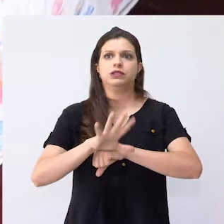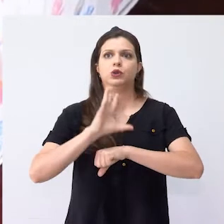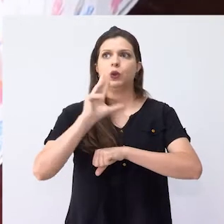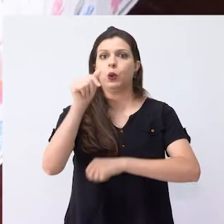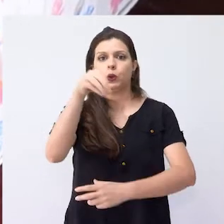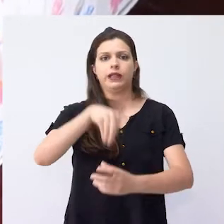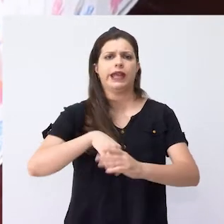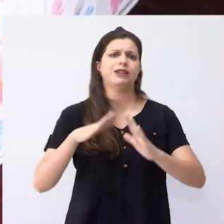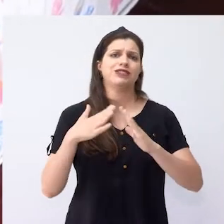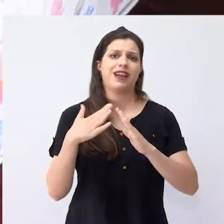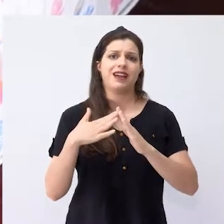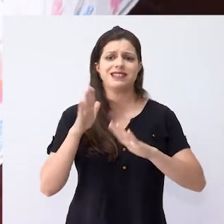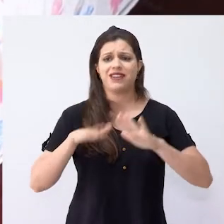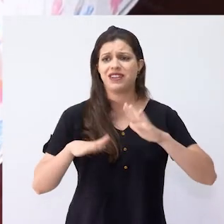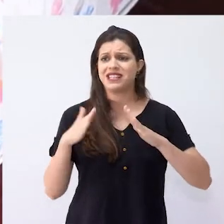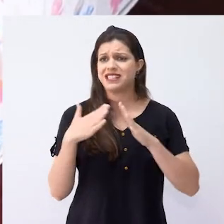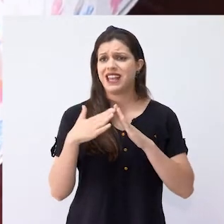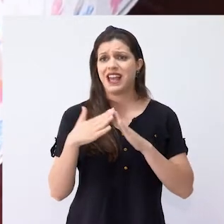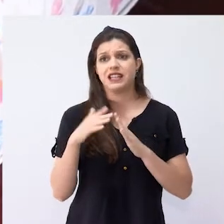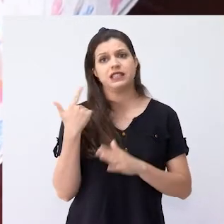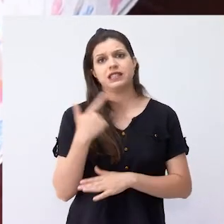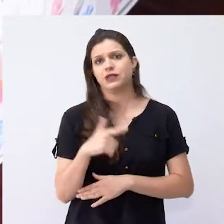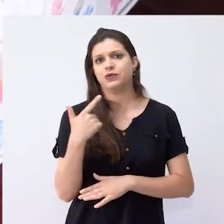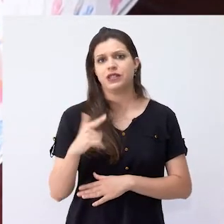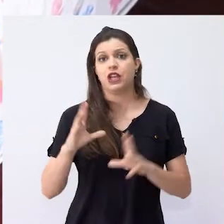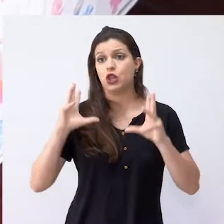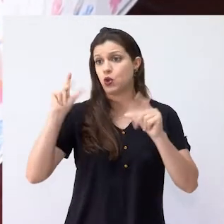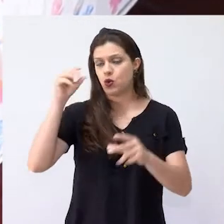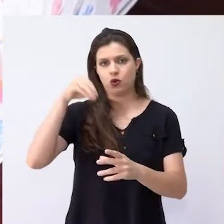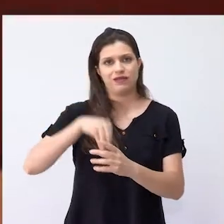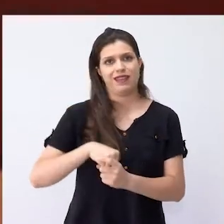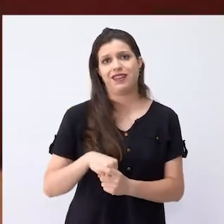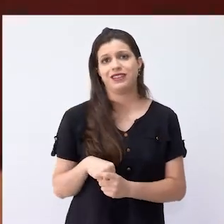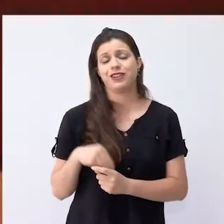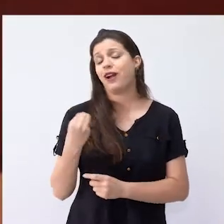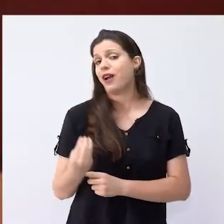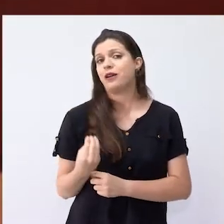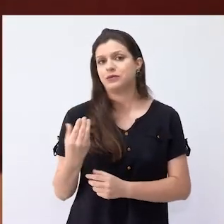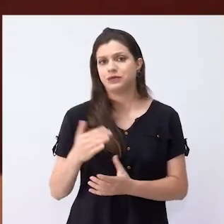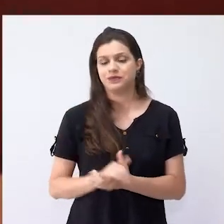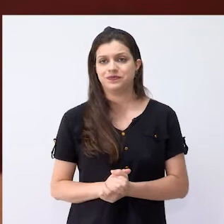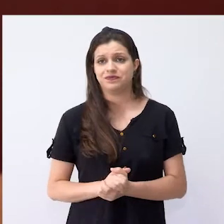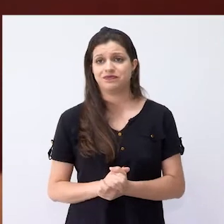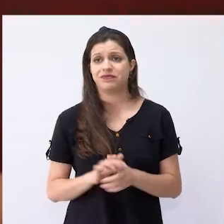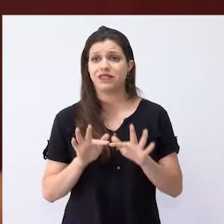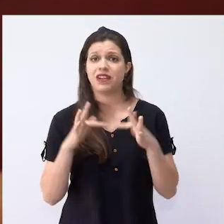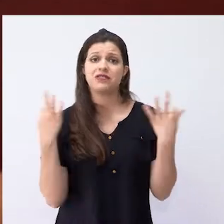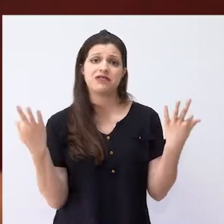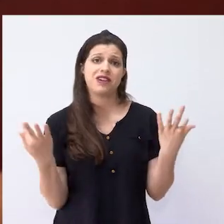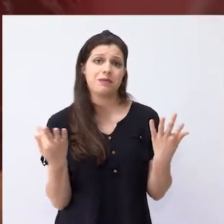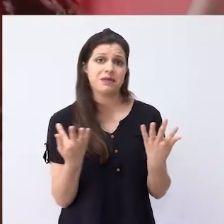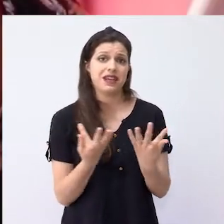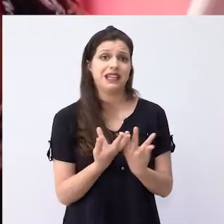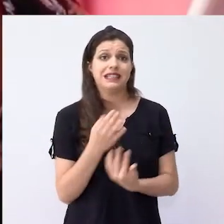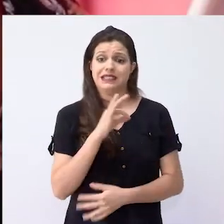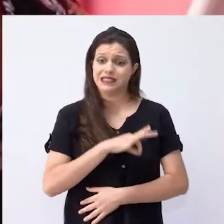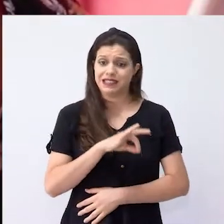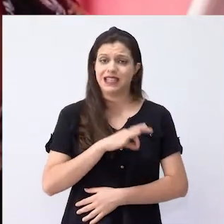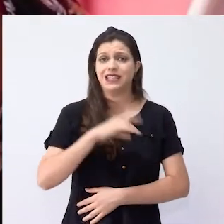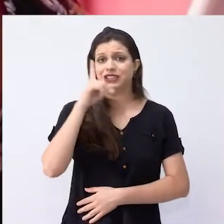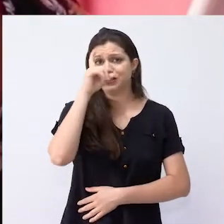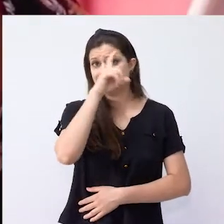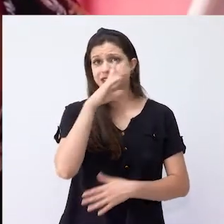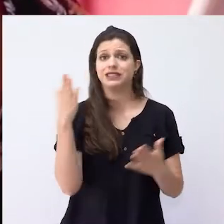todo mundo para dentro de casa. Muitas vezes uma casa que não tem condições de abarcar todas as pessoas ali dentro, e muitas vezes uma família que